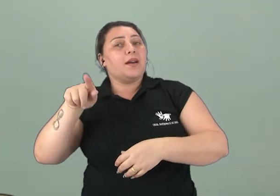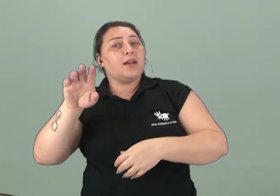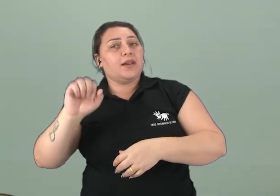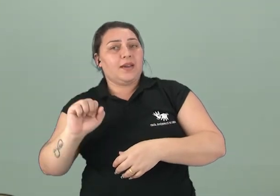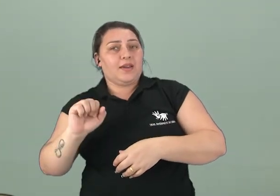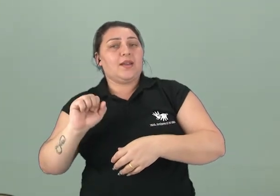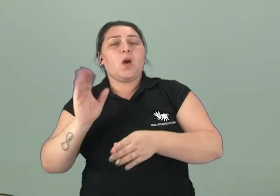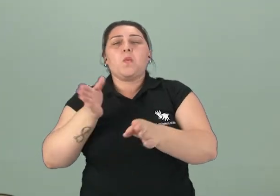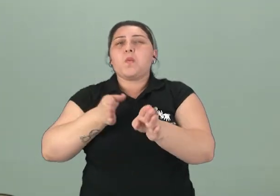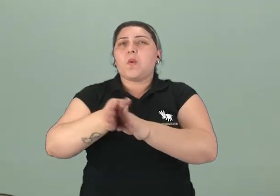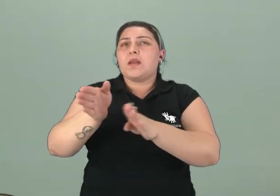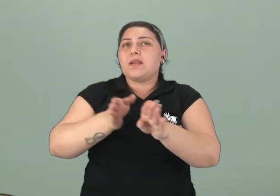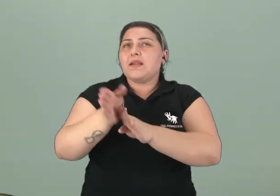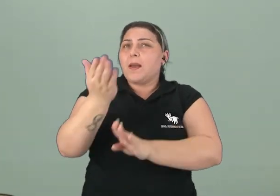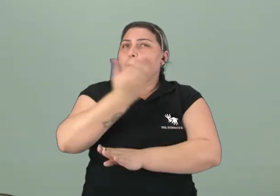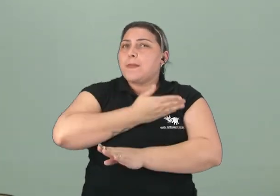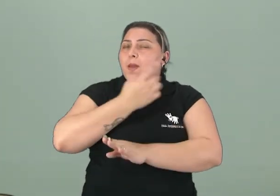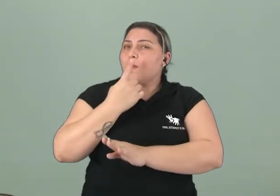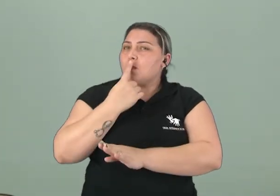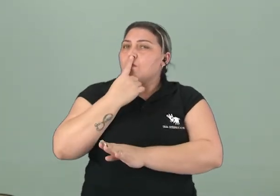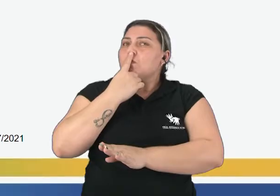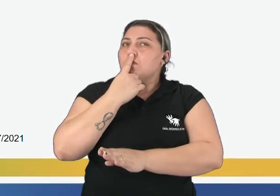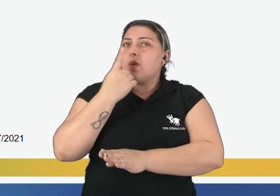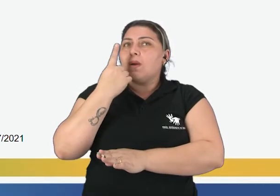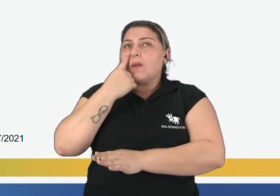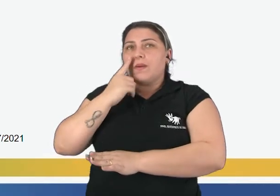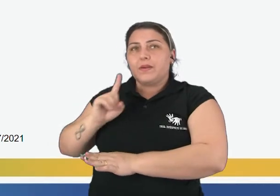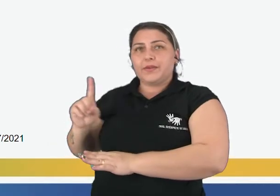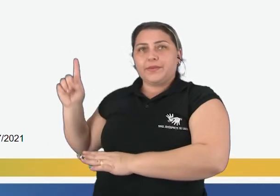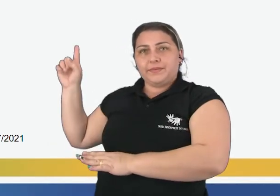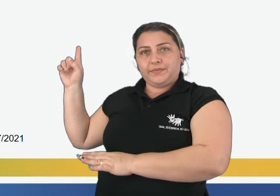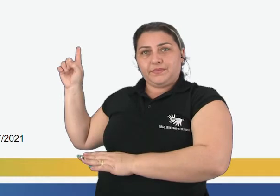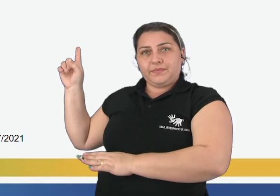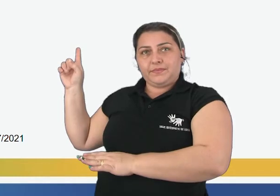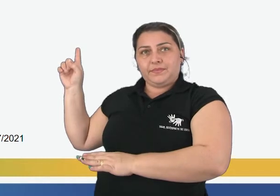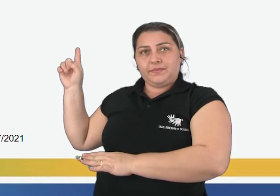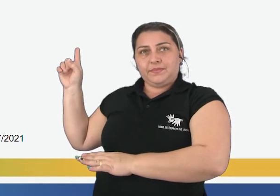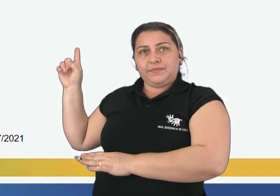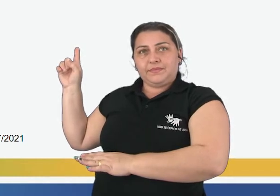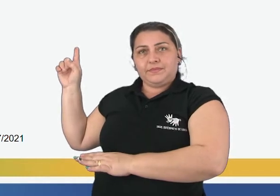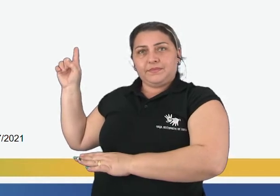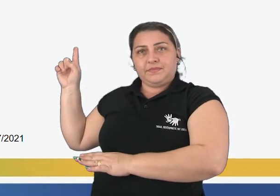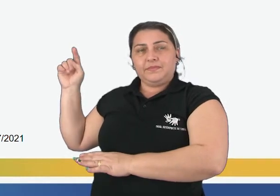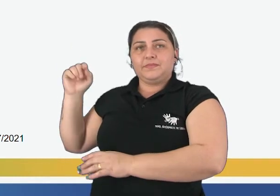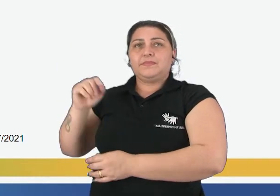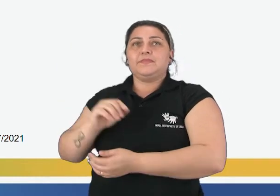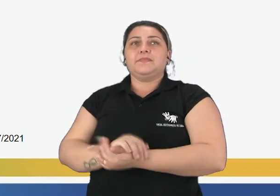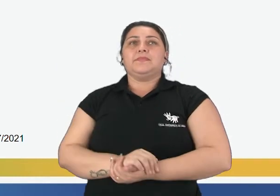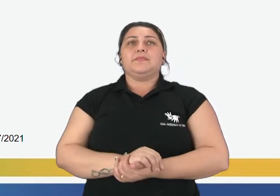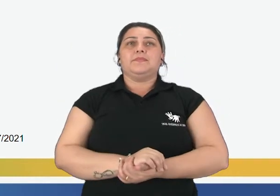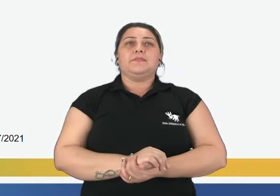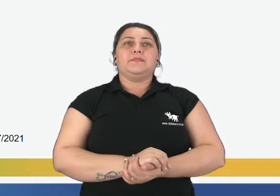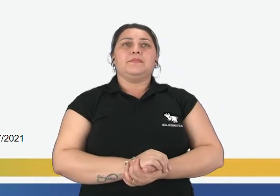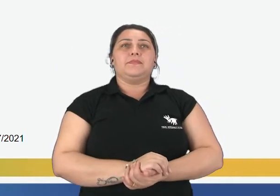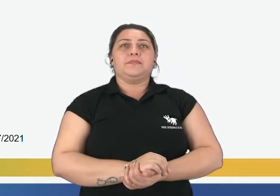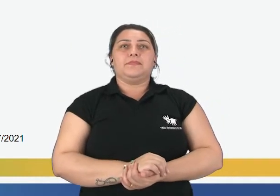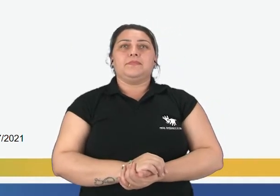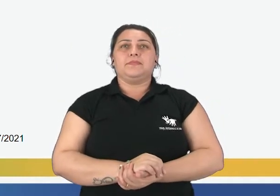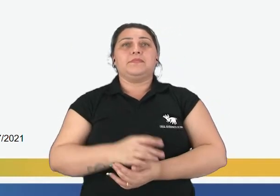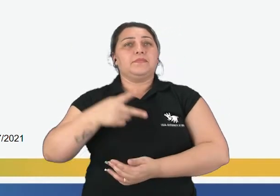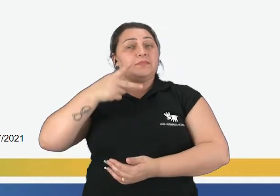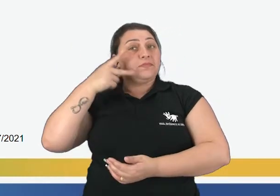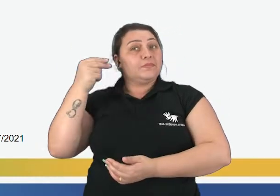o fez seu Conselheiro Então olha só a imagem da Carruagem nós chegando no castelo e o